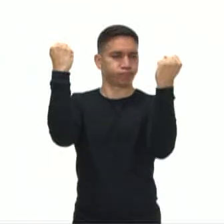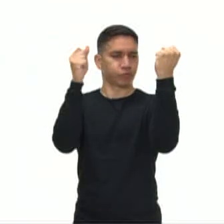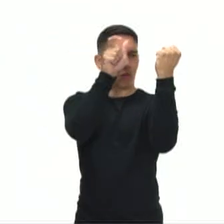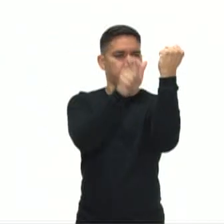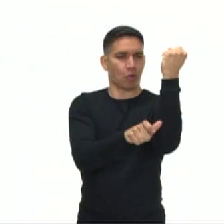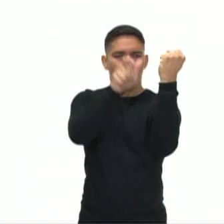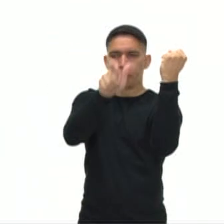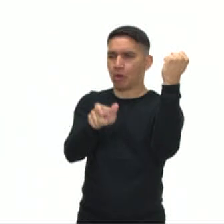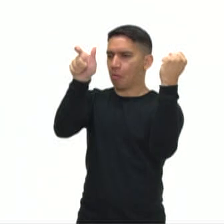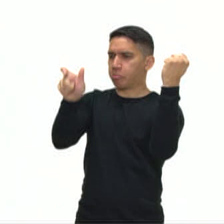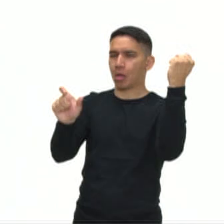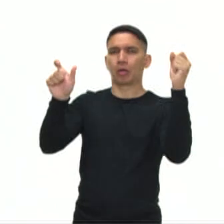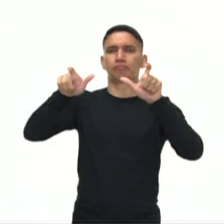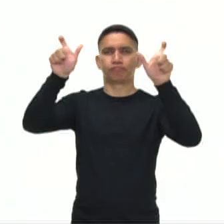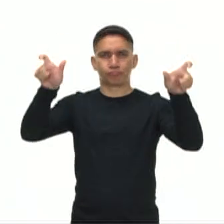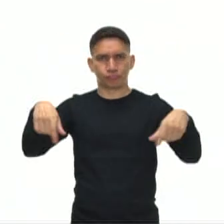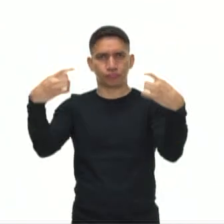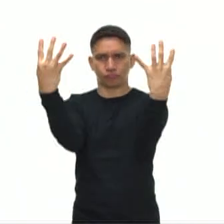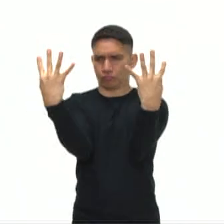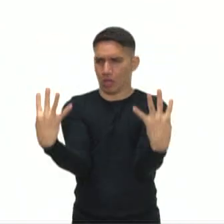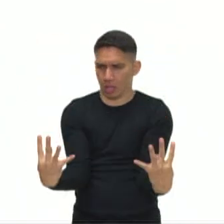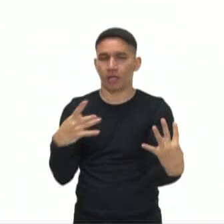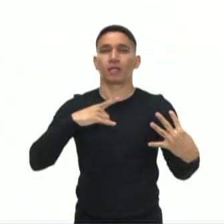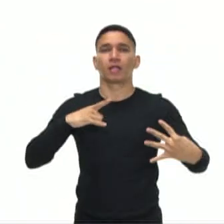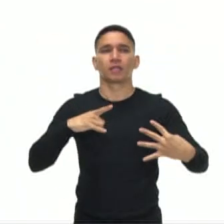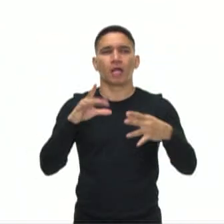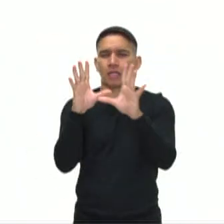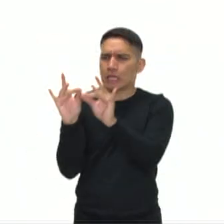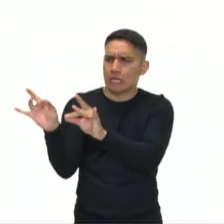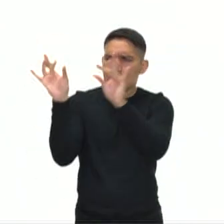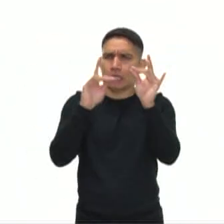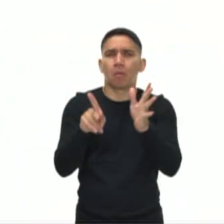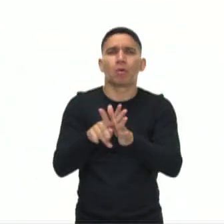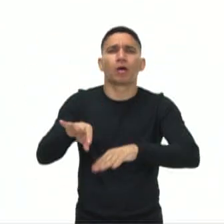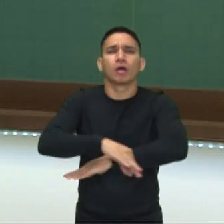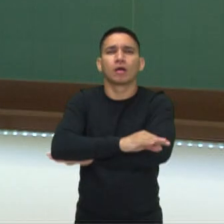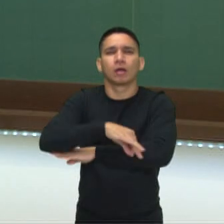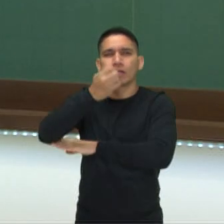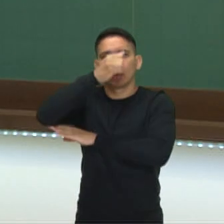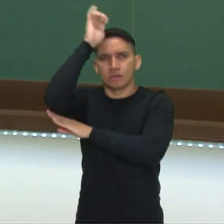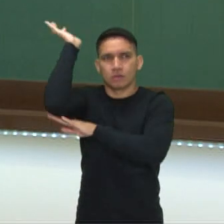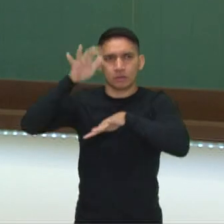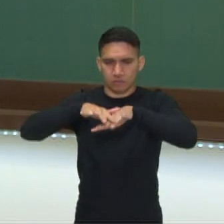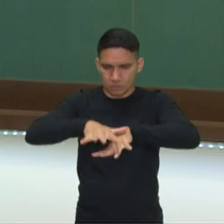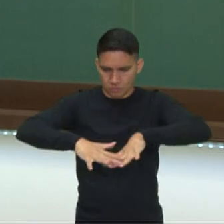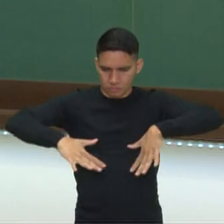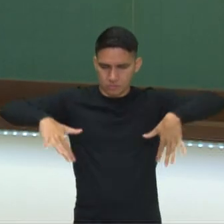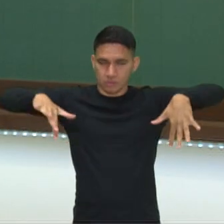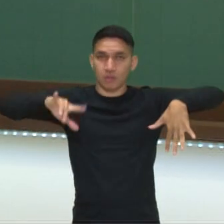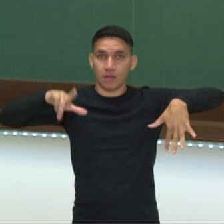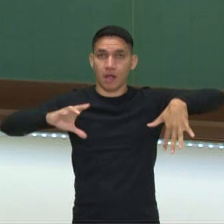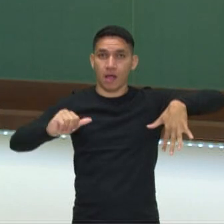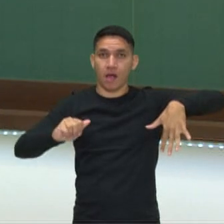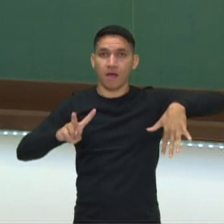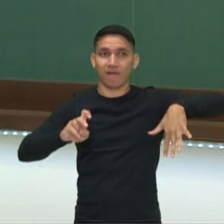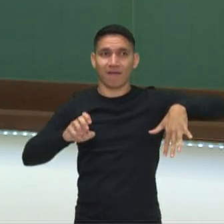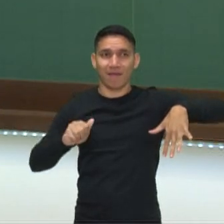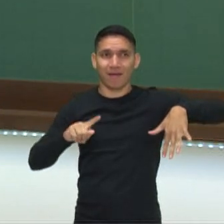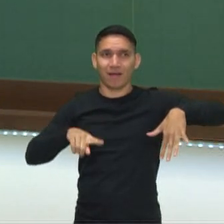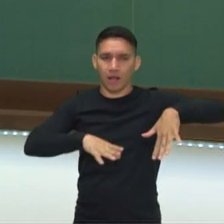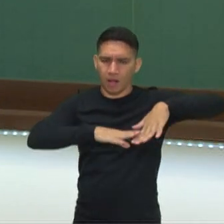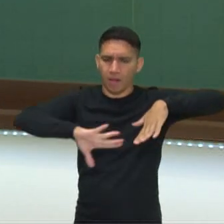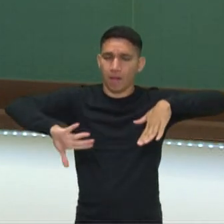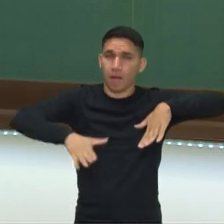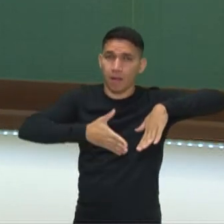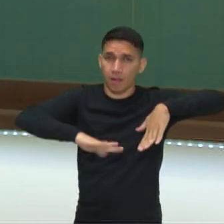bastante coisa, deixando bem enfatizado essa parte da arquitetura romana. Aqui são as cávias e essa parte de baixo que não está aparecendo, mas bem aqui